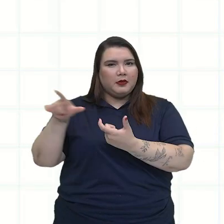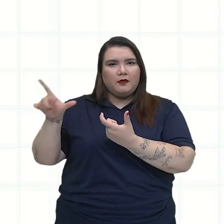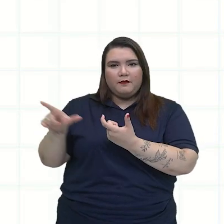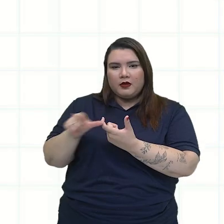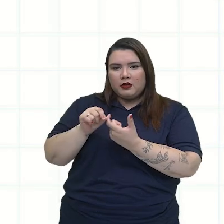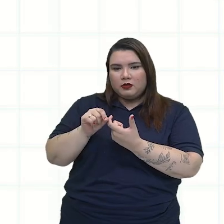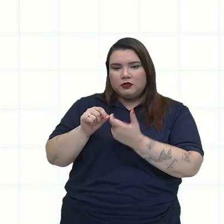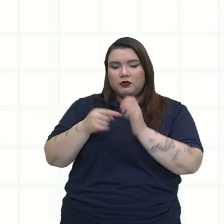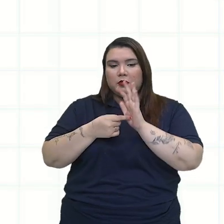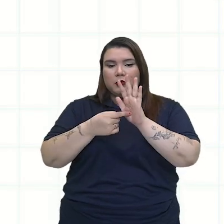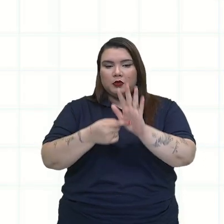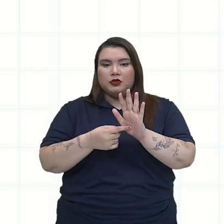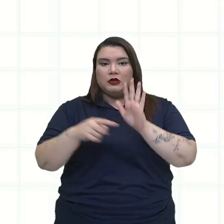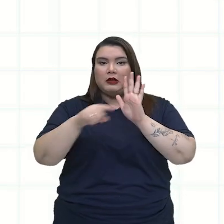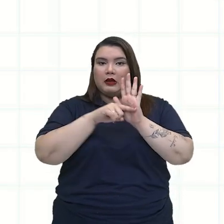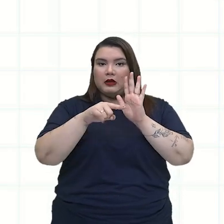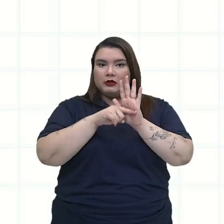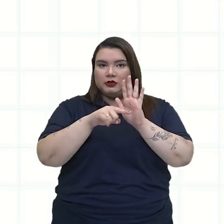algo negativo, tá?